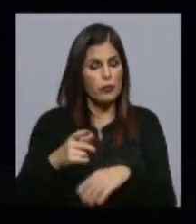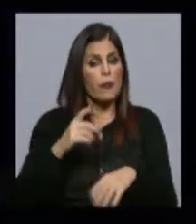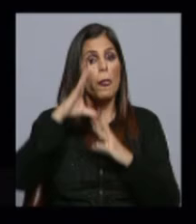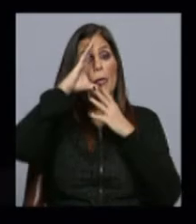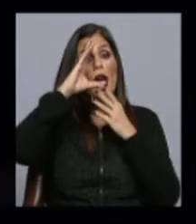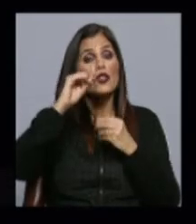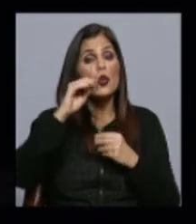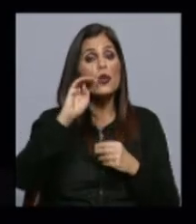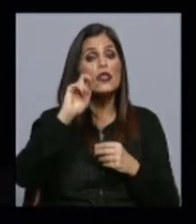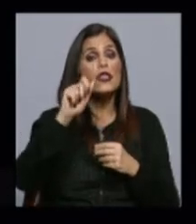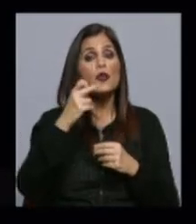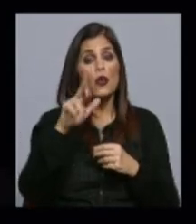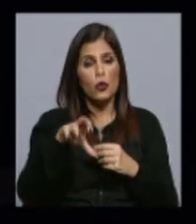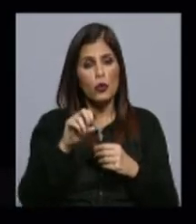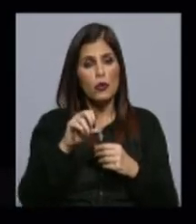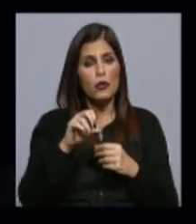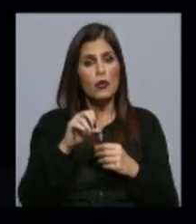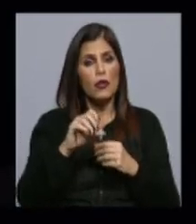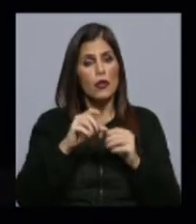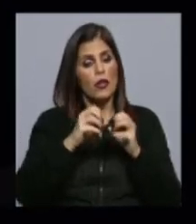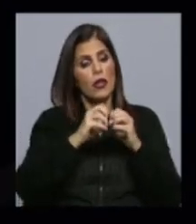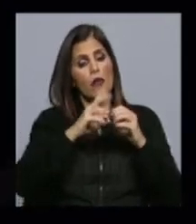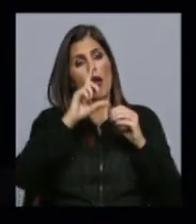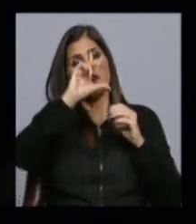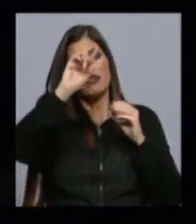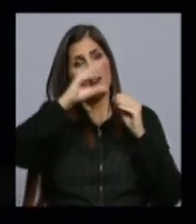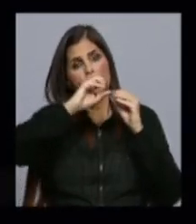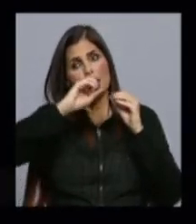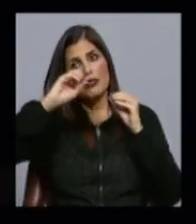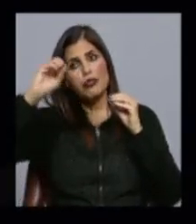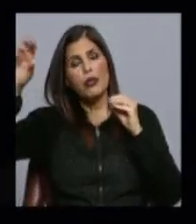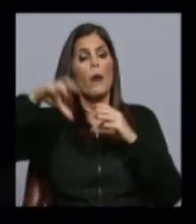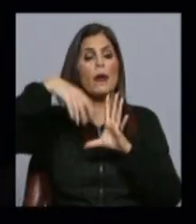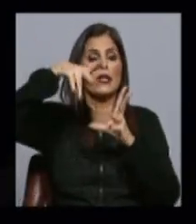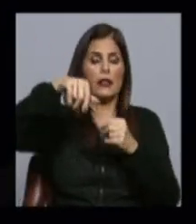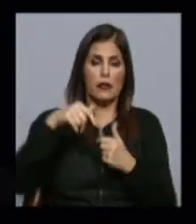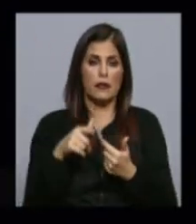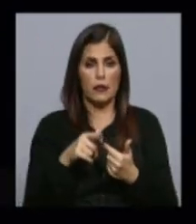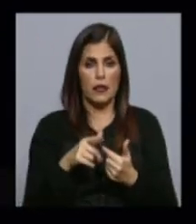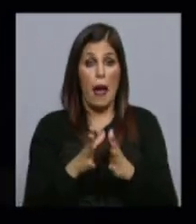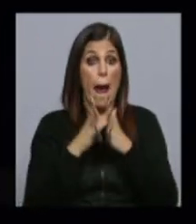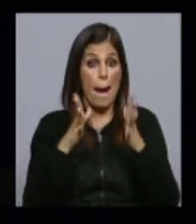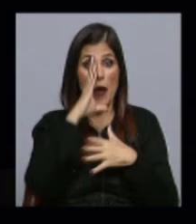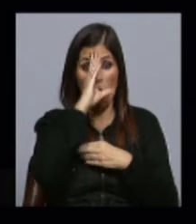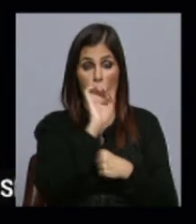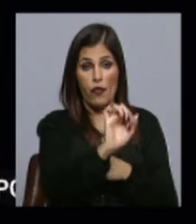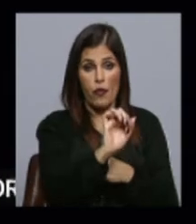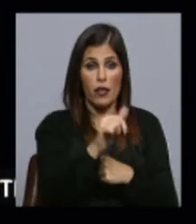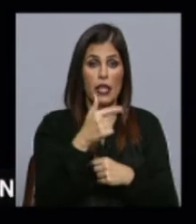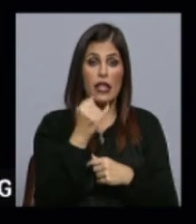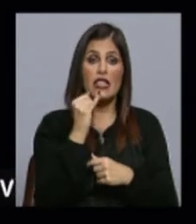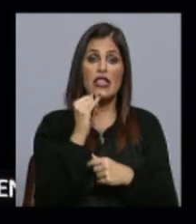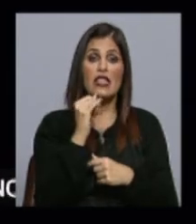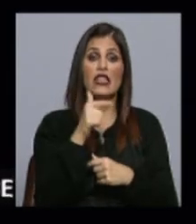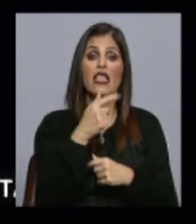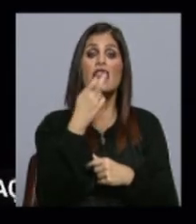Saturno vão migrando para fora, vão se afastando do próprio planeta, nomeadamente a sua maior lua, Titã. E